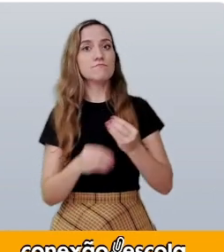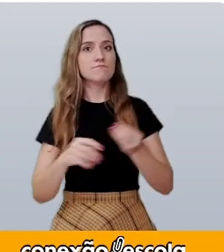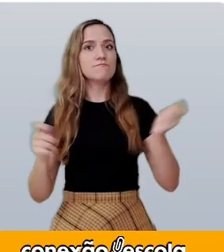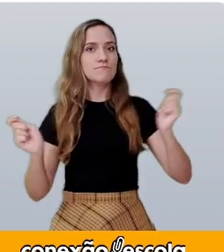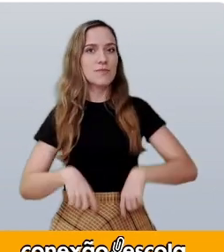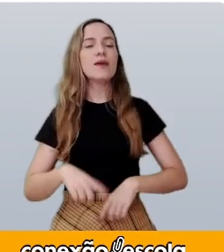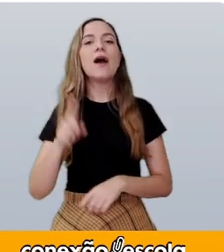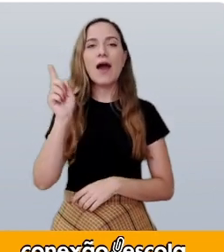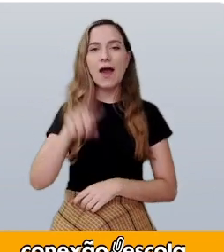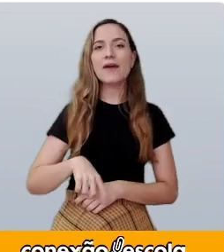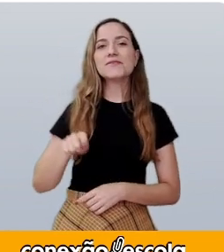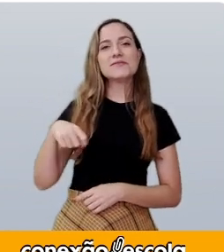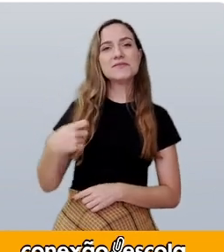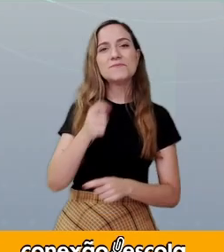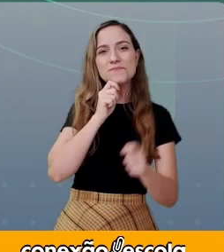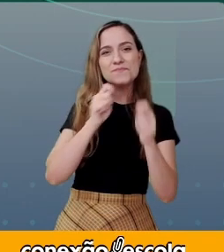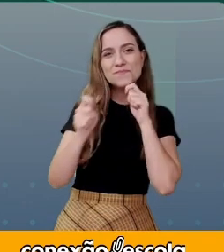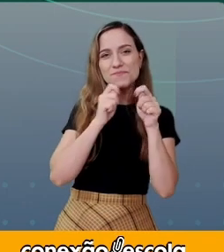da entrevista.